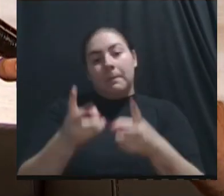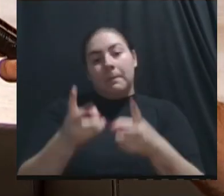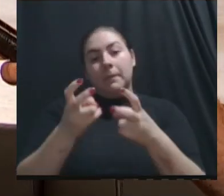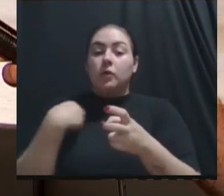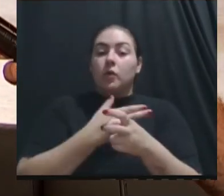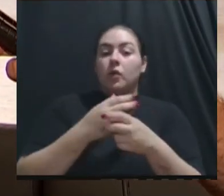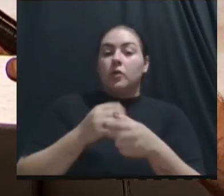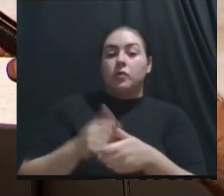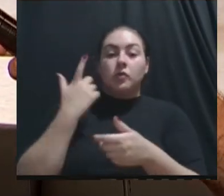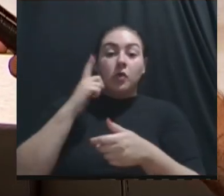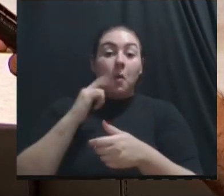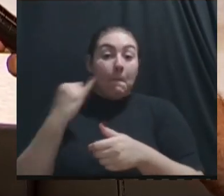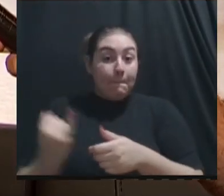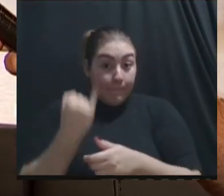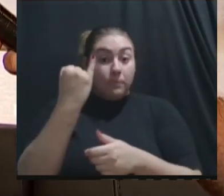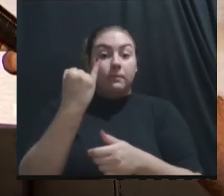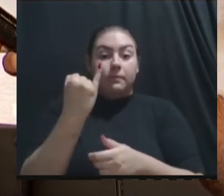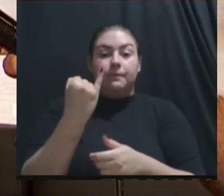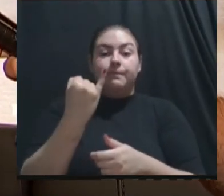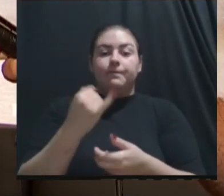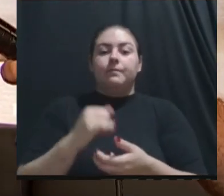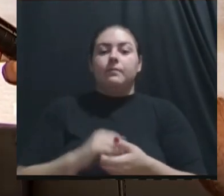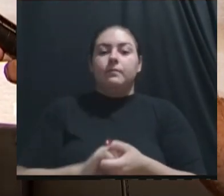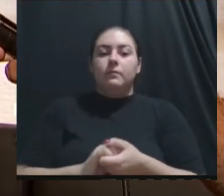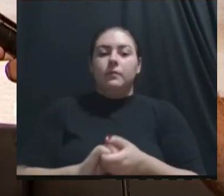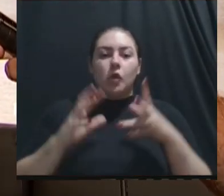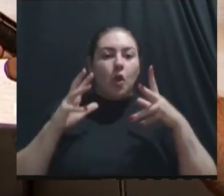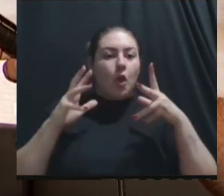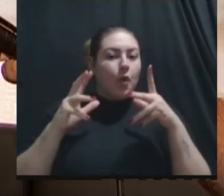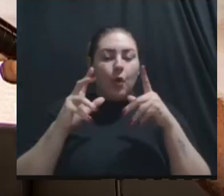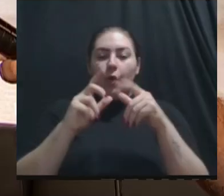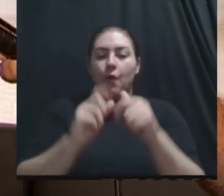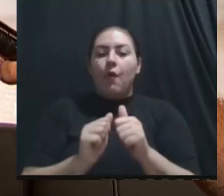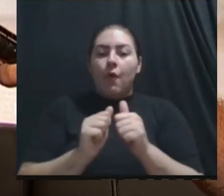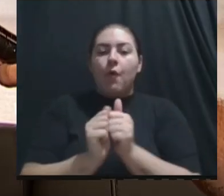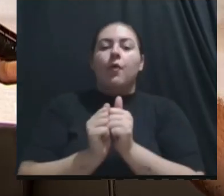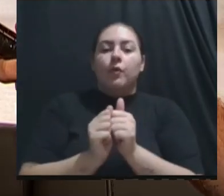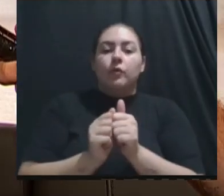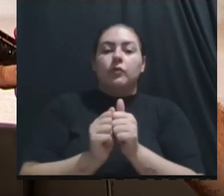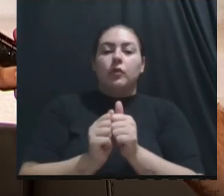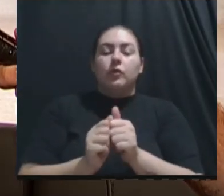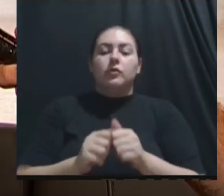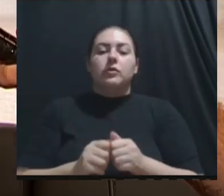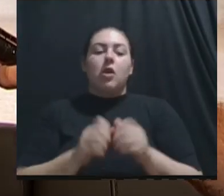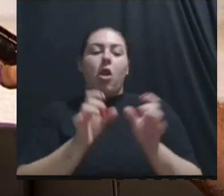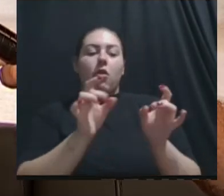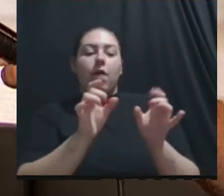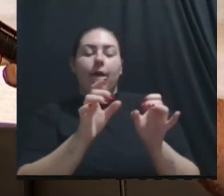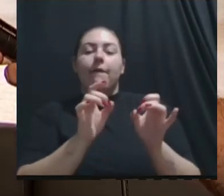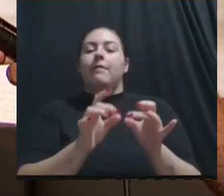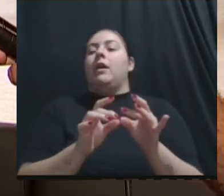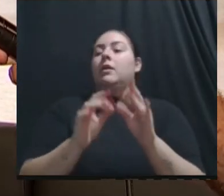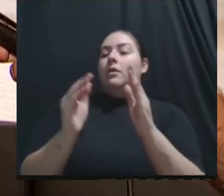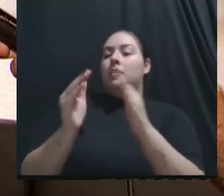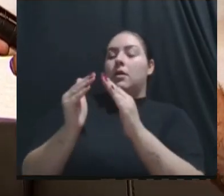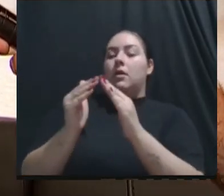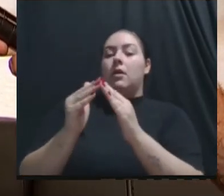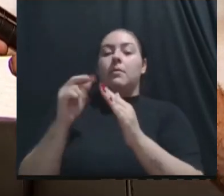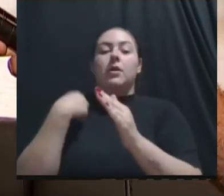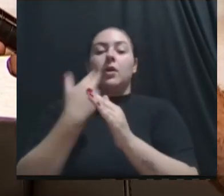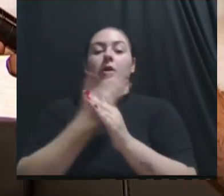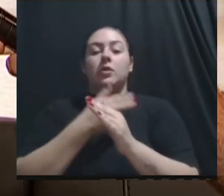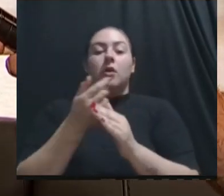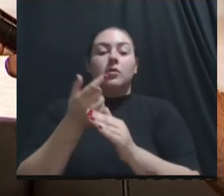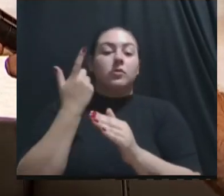todas as entidades de classe, né, do segmento do mercado imobiliário, numa reunião bem técnica para a gente tratar sobre a produção de